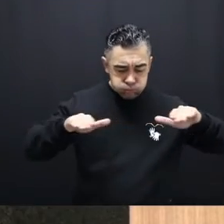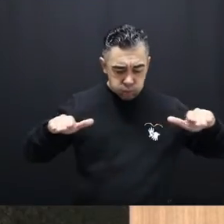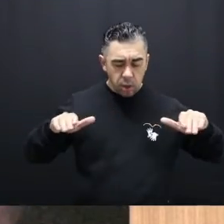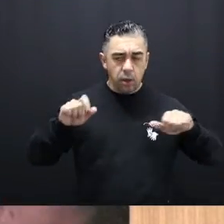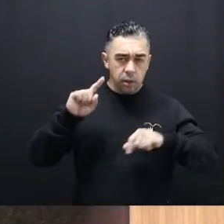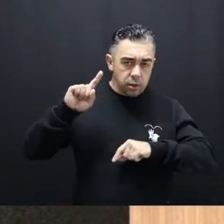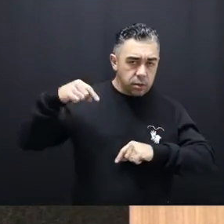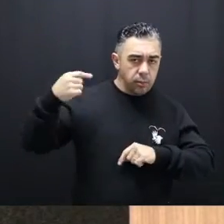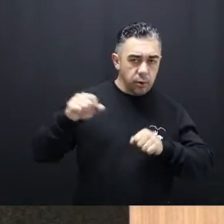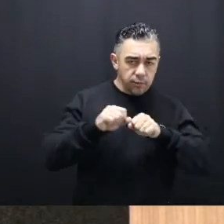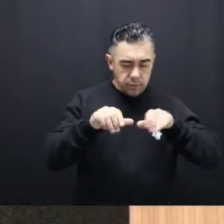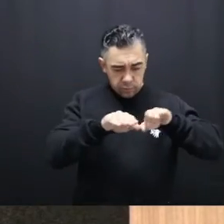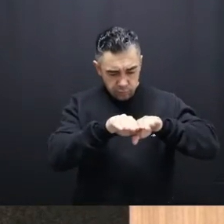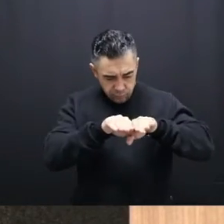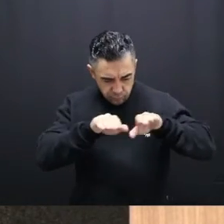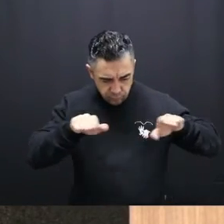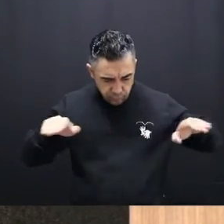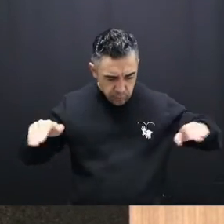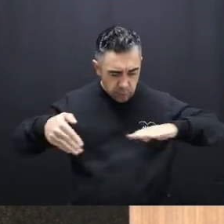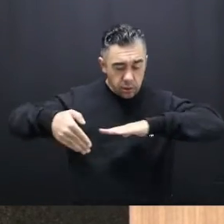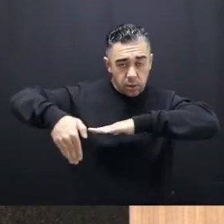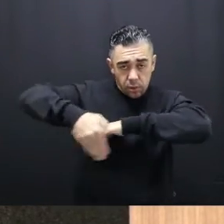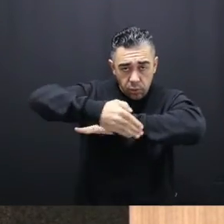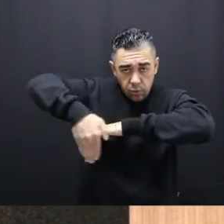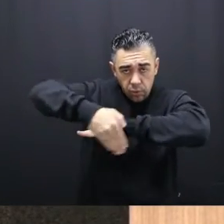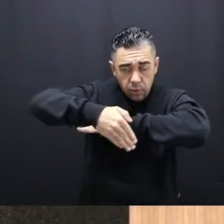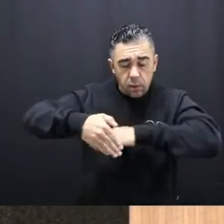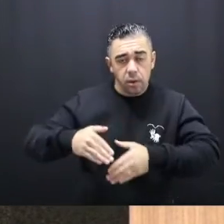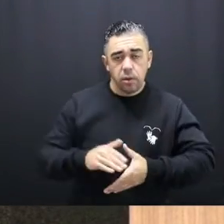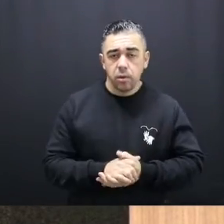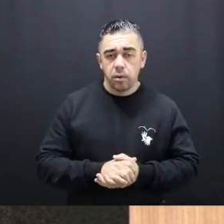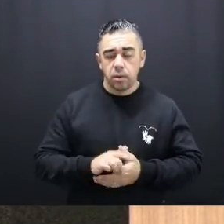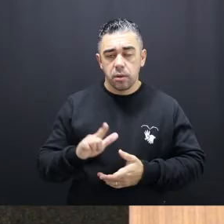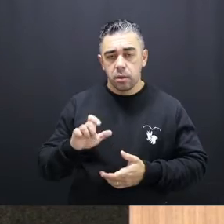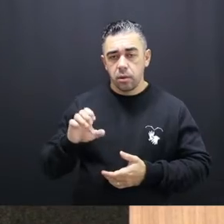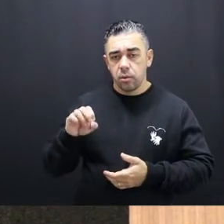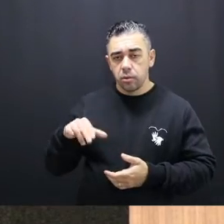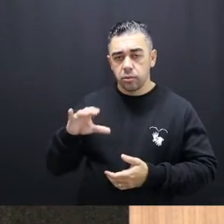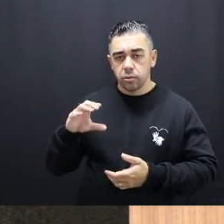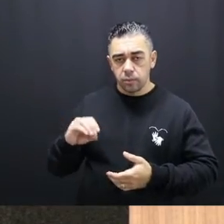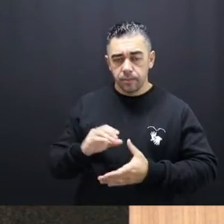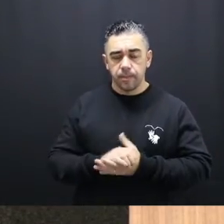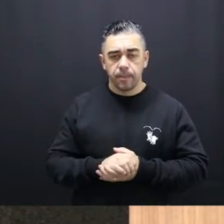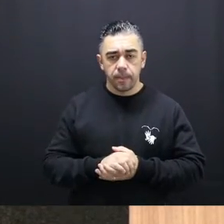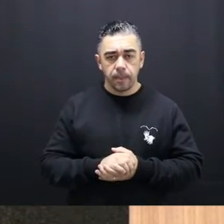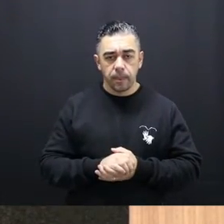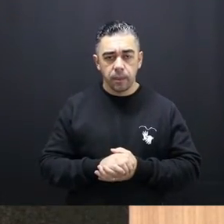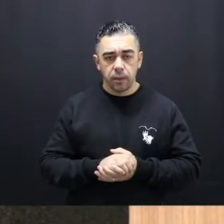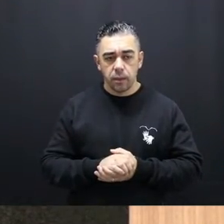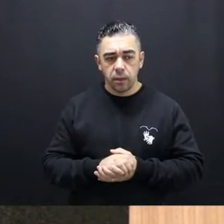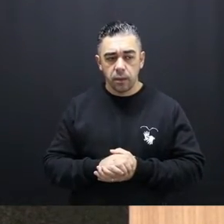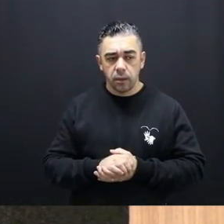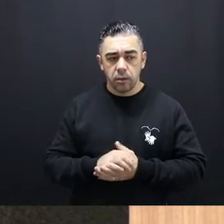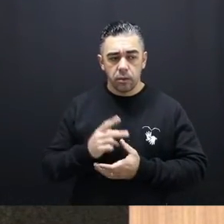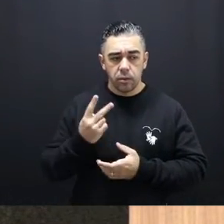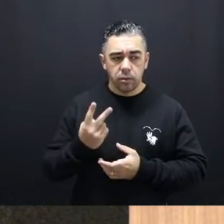colocação de massa asfáltica na rua o Leôncio Correia nº 271